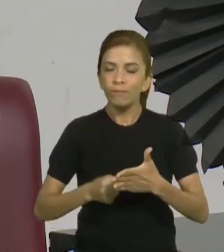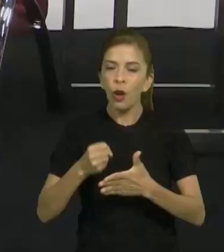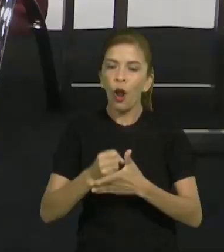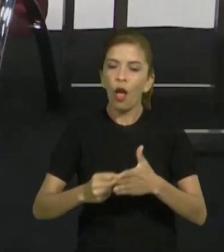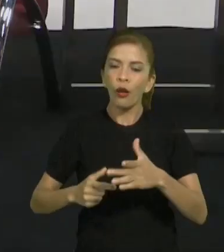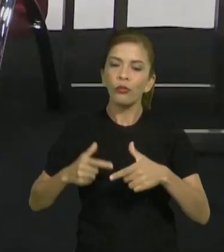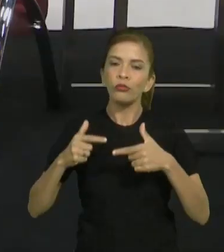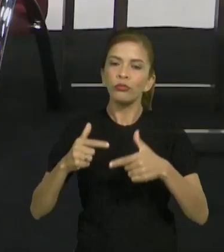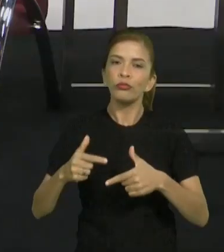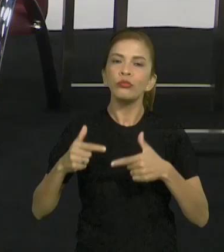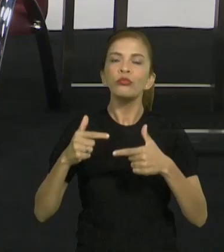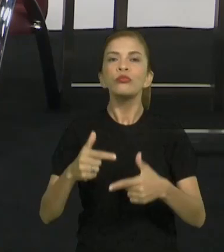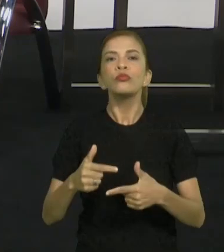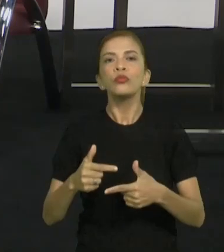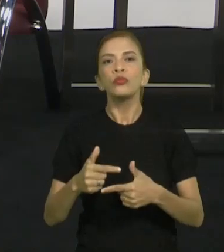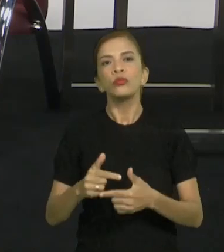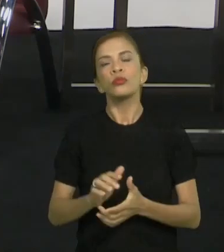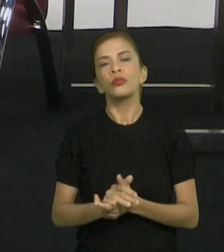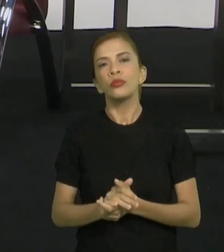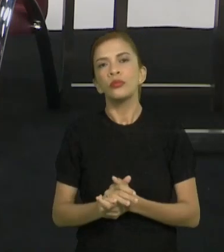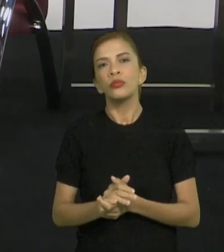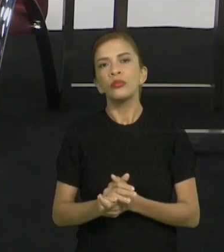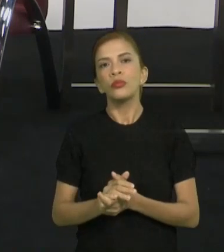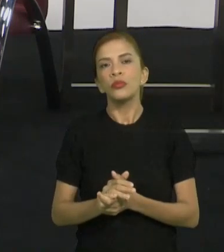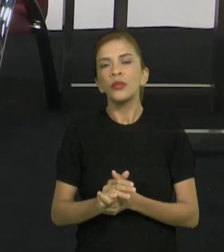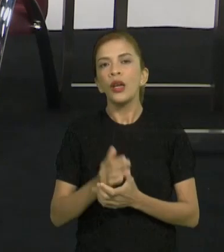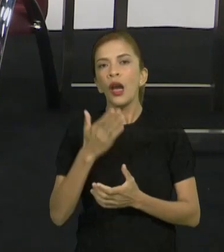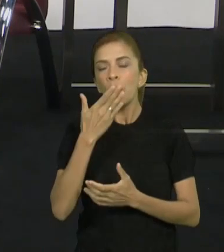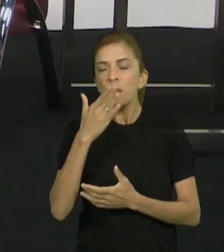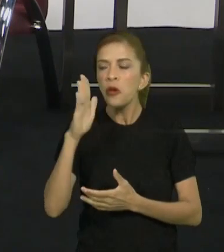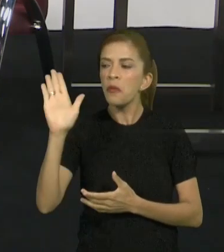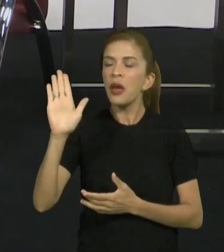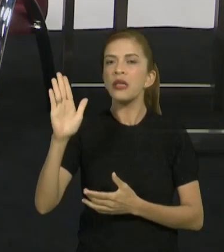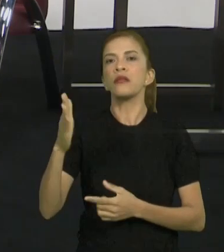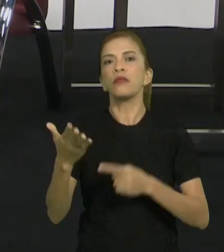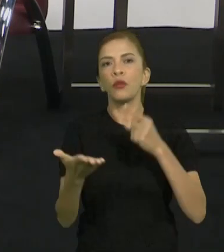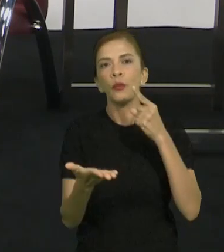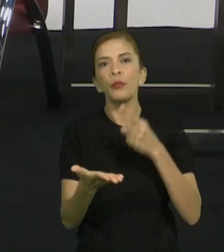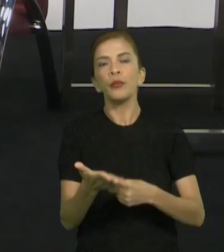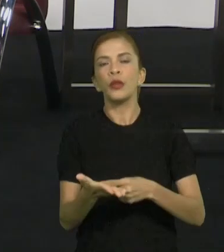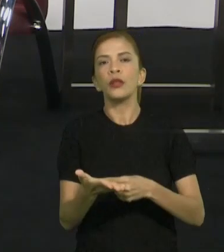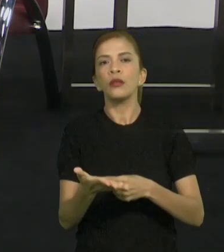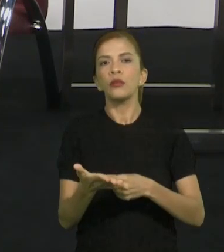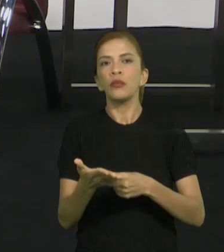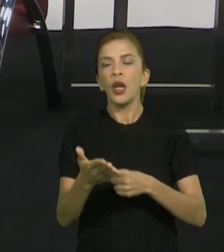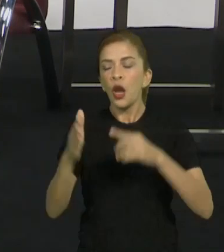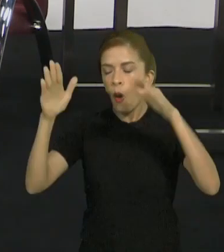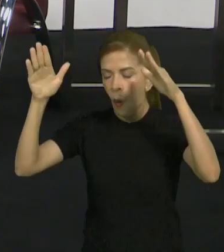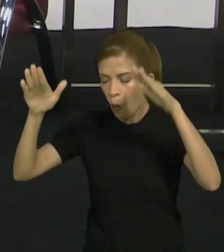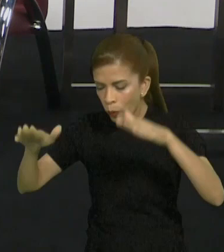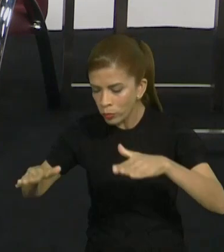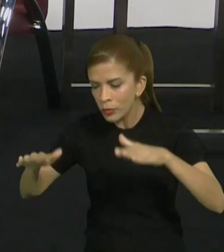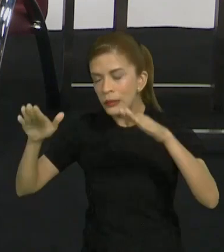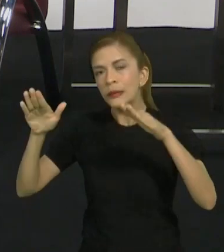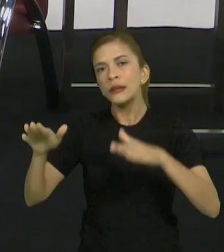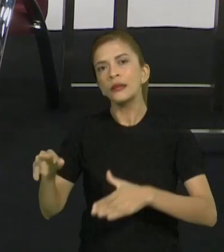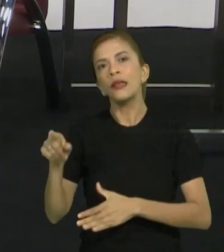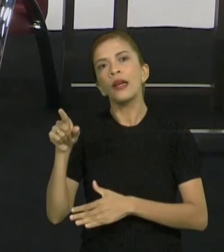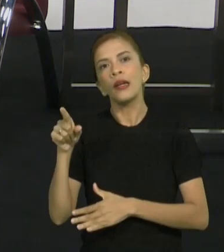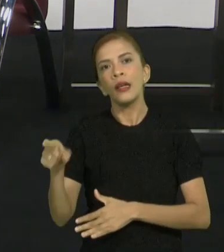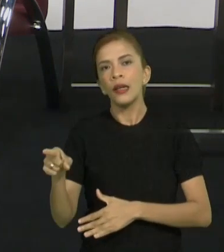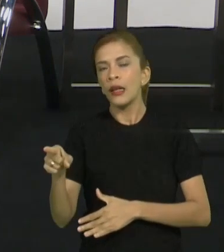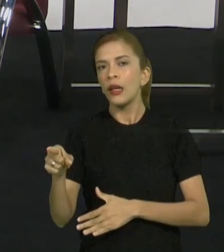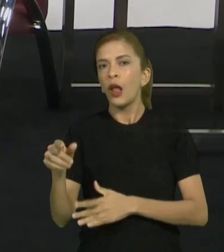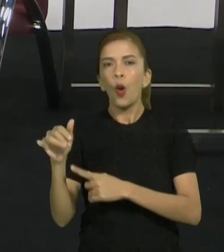que ela deixou. Cumprindo a promessa que eu fiz para ela, de que eu honraria o nome dela, que eu não deixaria o boi dela